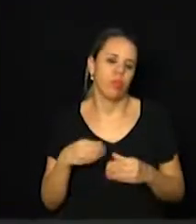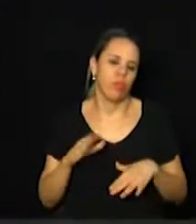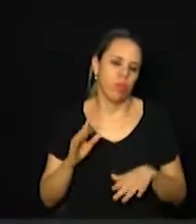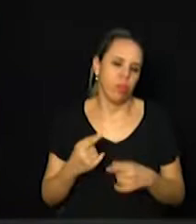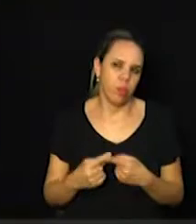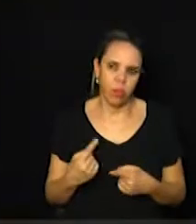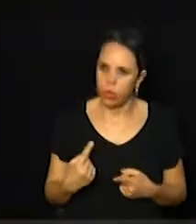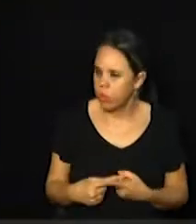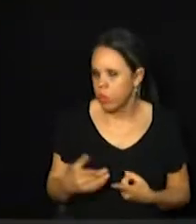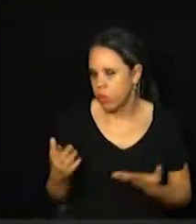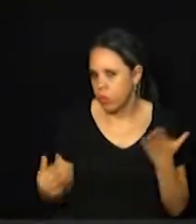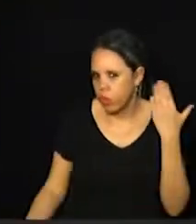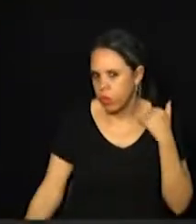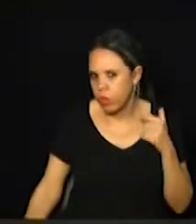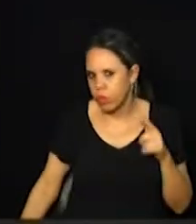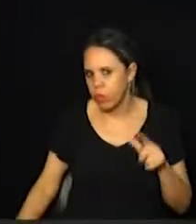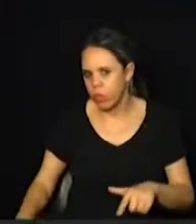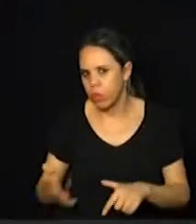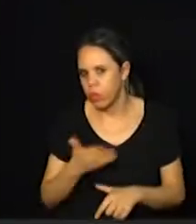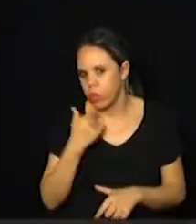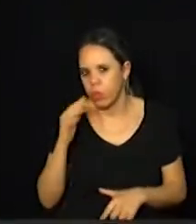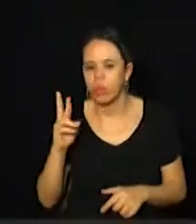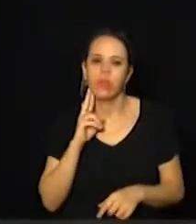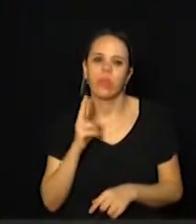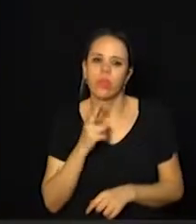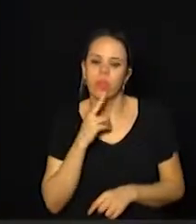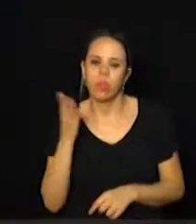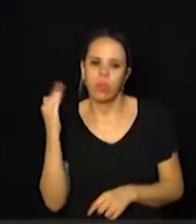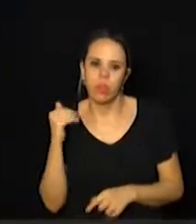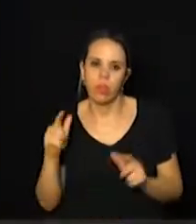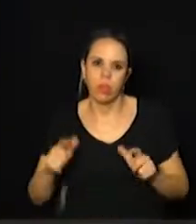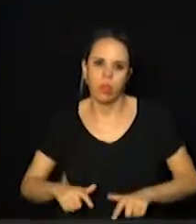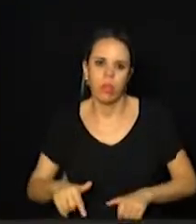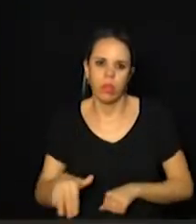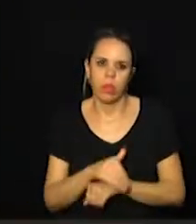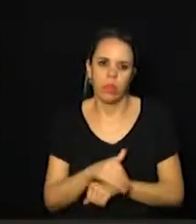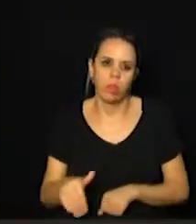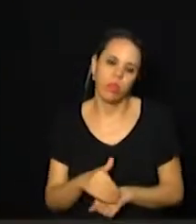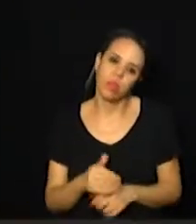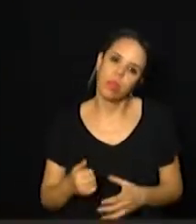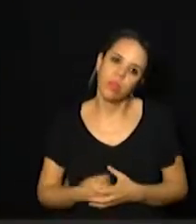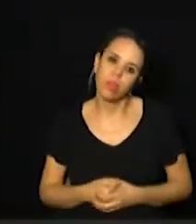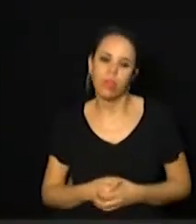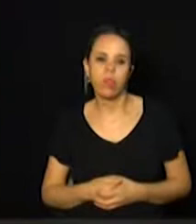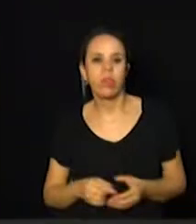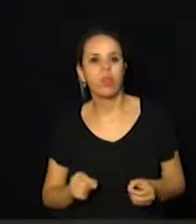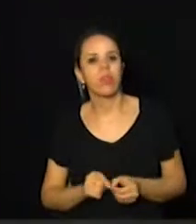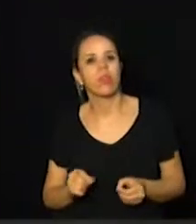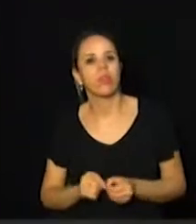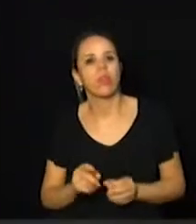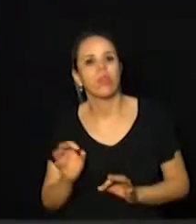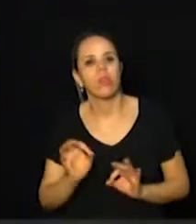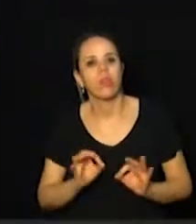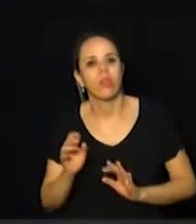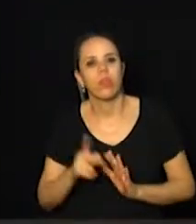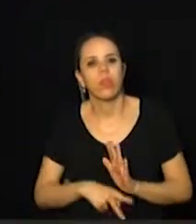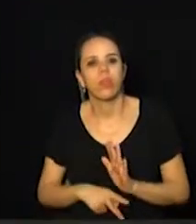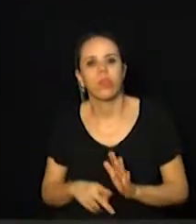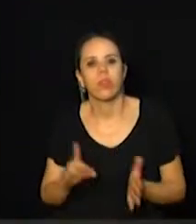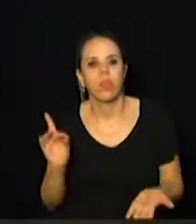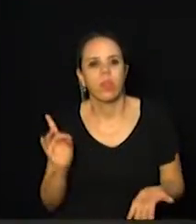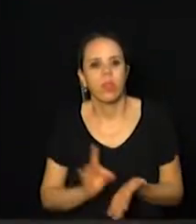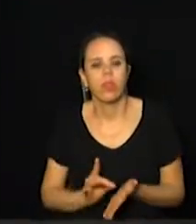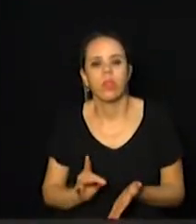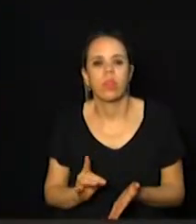porque ele sabe aonde tem o melhor restaurante ele sabe onde é as ruas Então passa um projeto para que